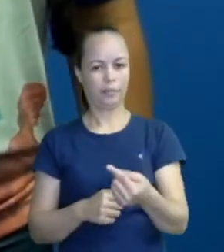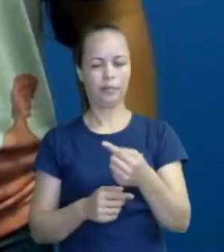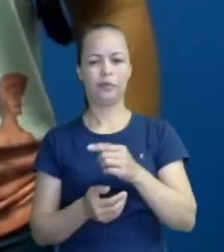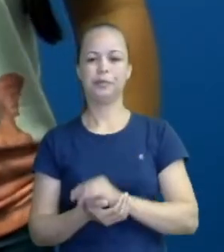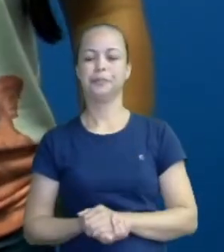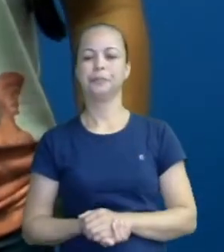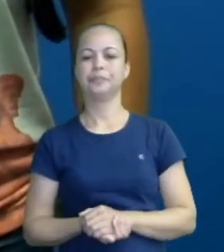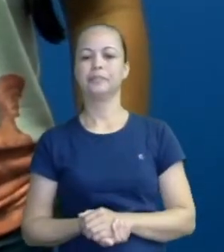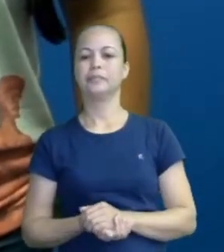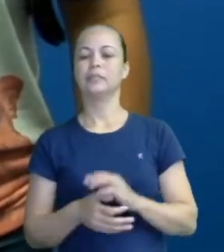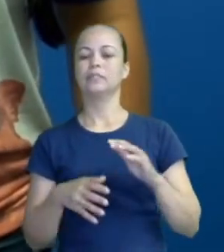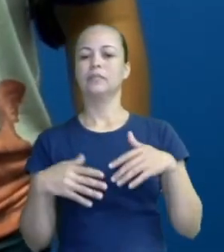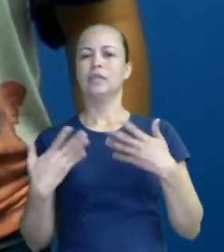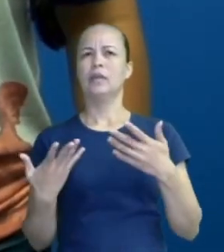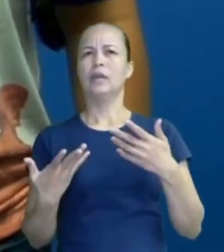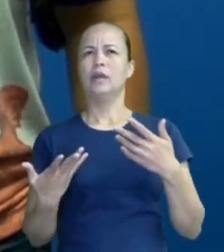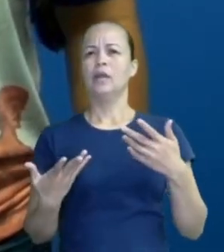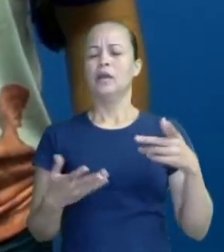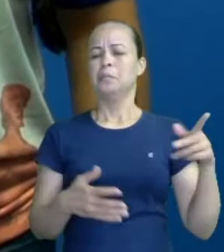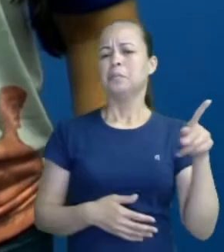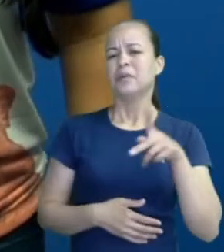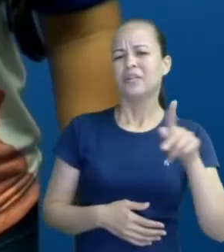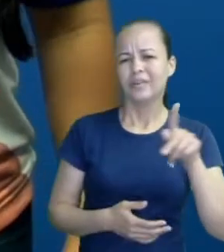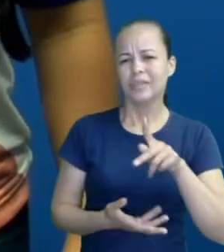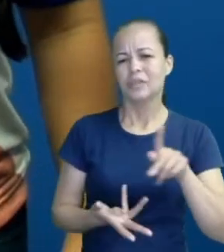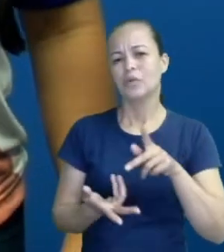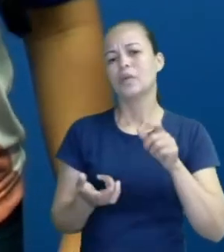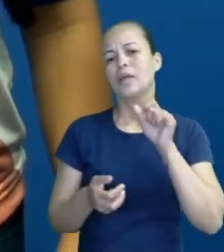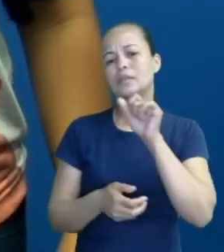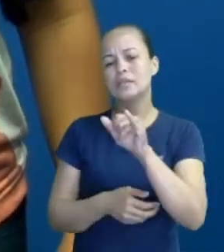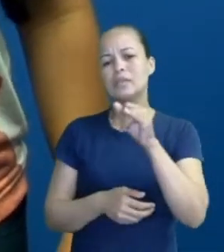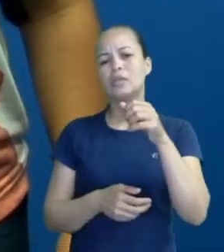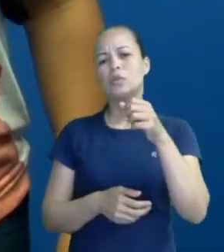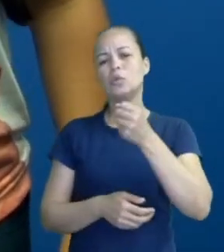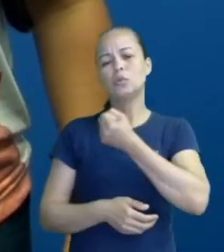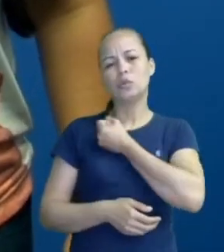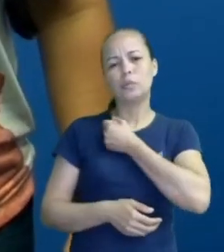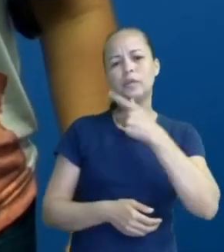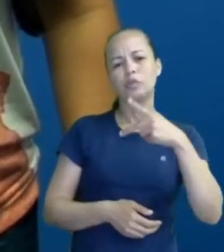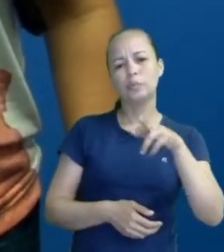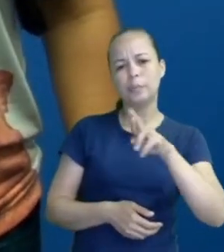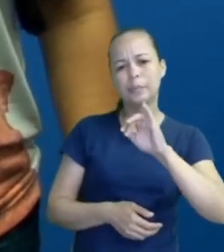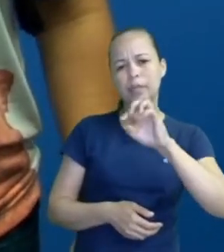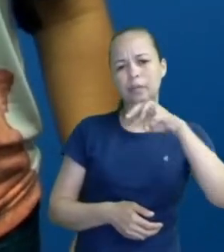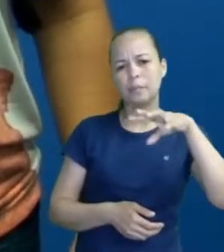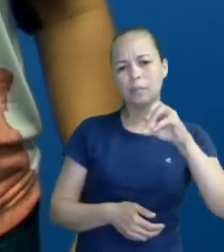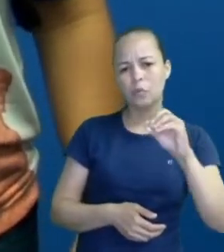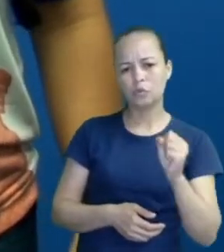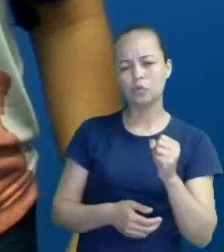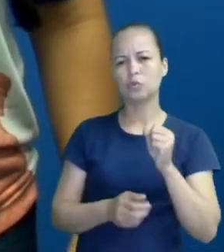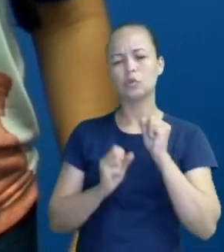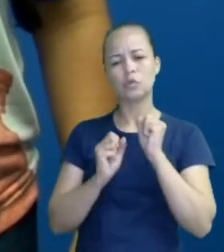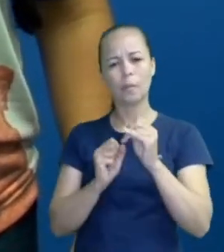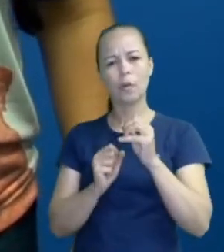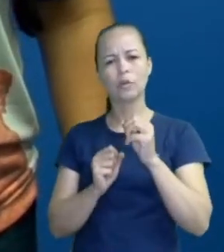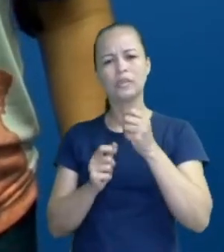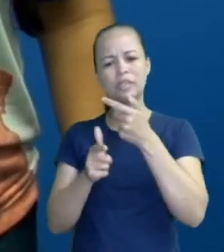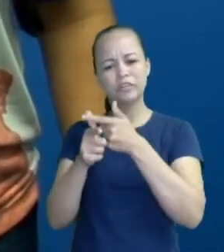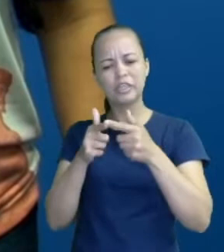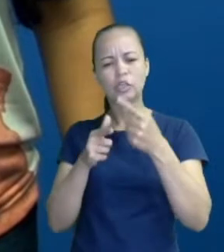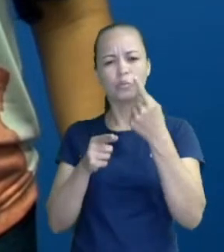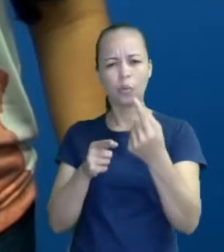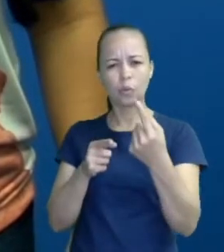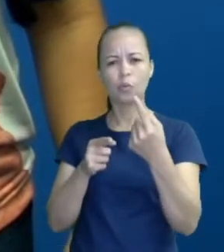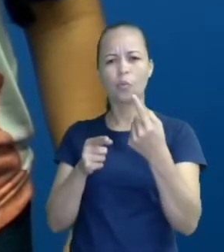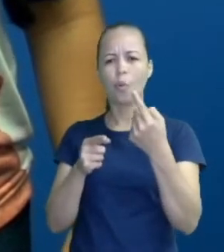certo? E, professora, se os números primos só podem ser divididos por um e